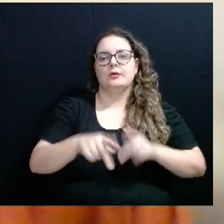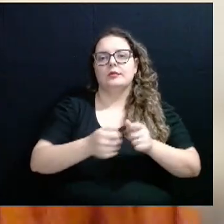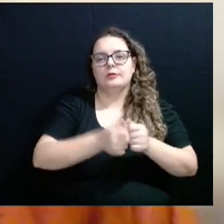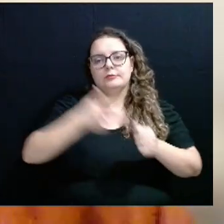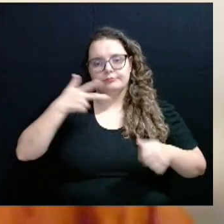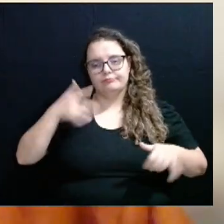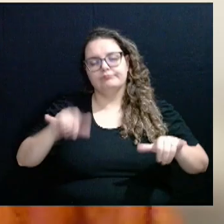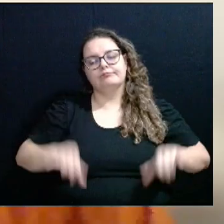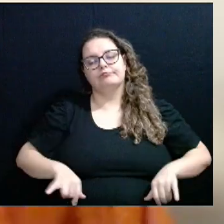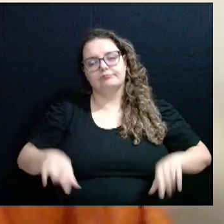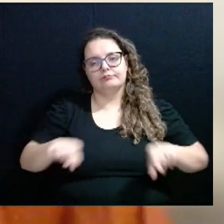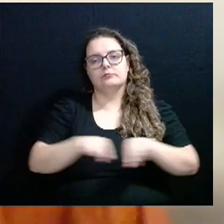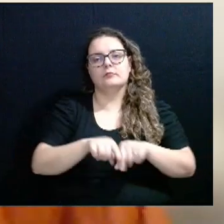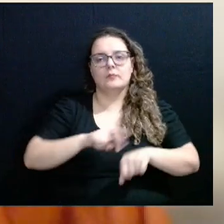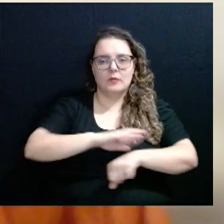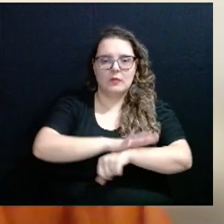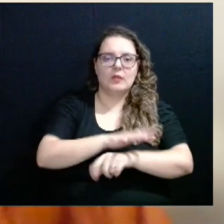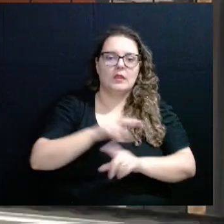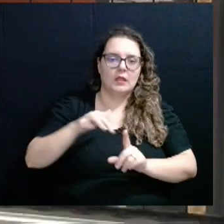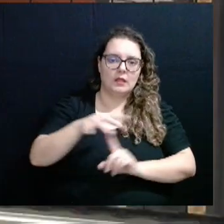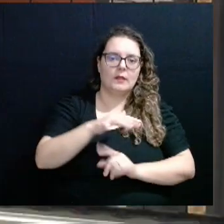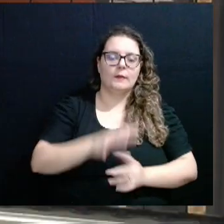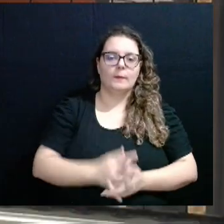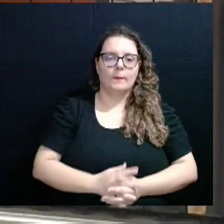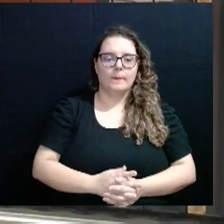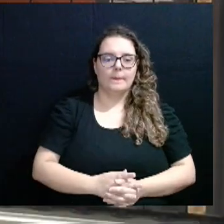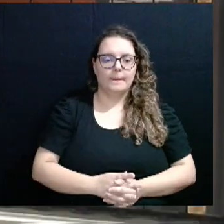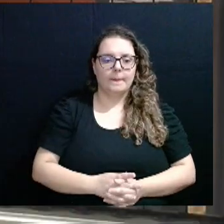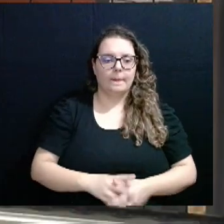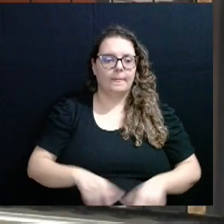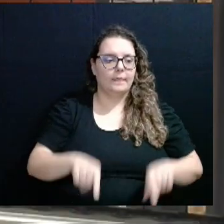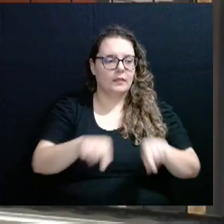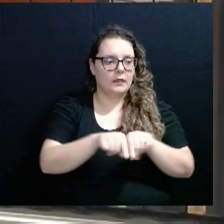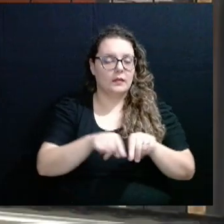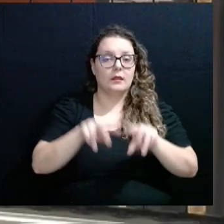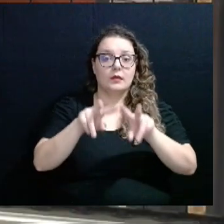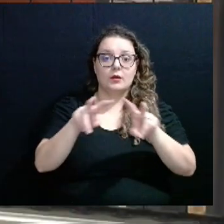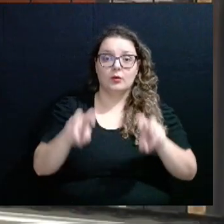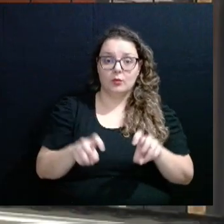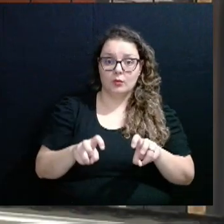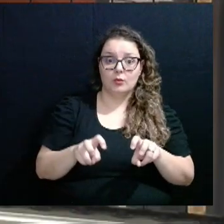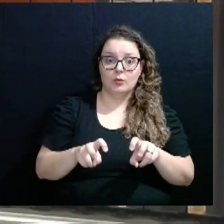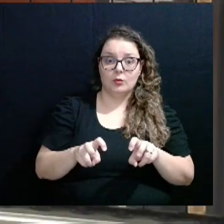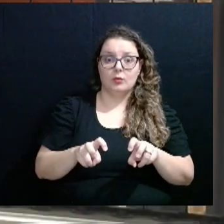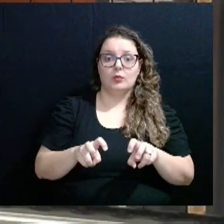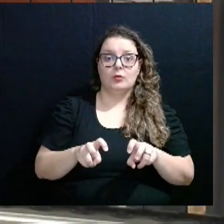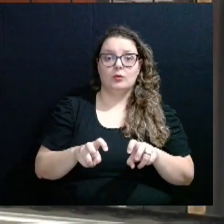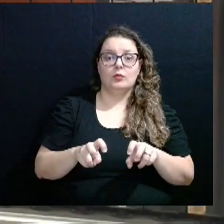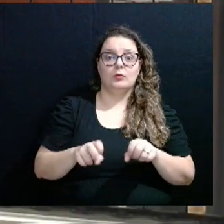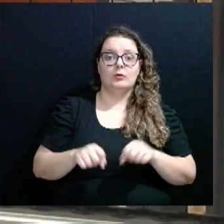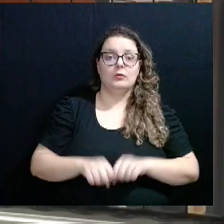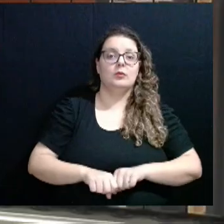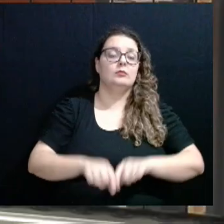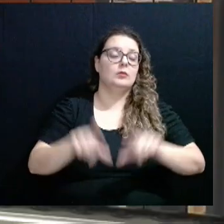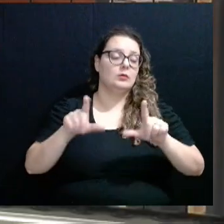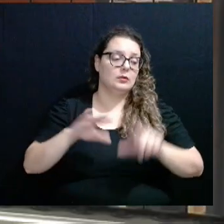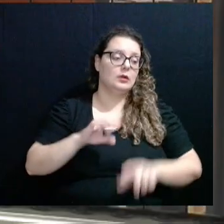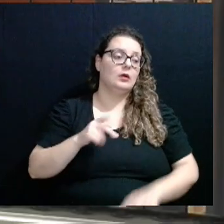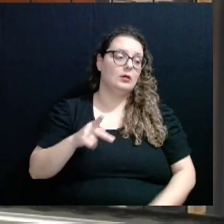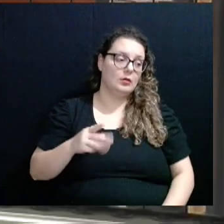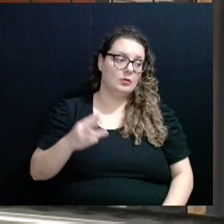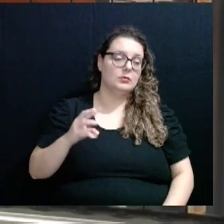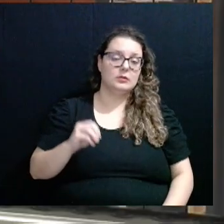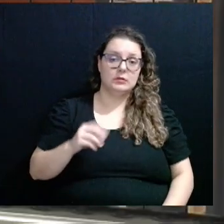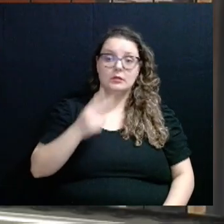racismo ambiental. Inclusive, o tema foi um dos painéis na COP30. Se fala justamente